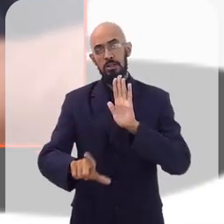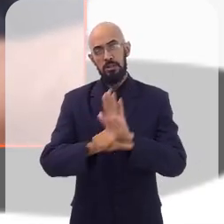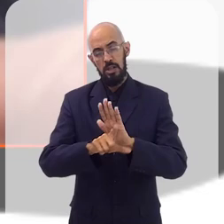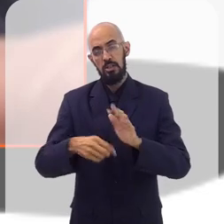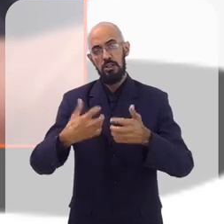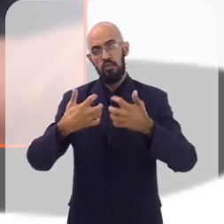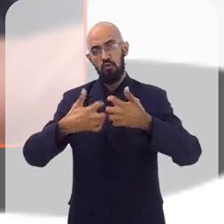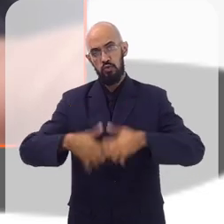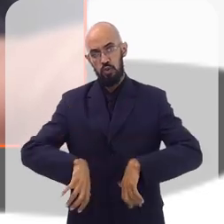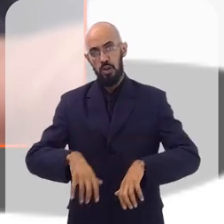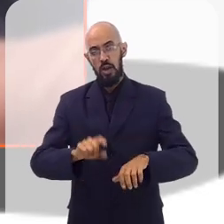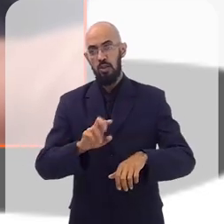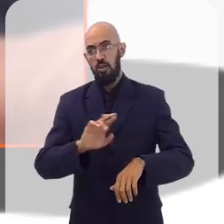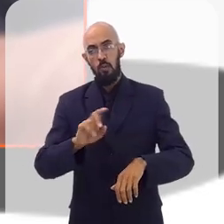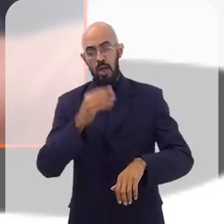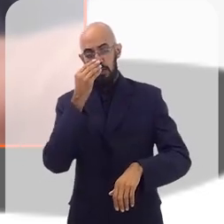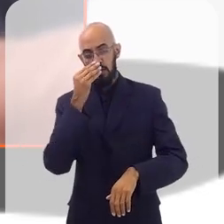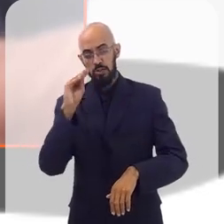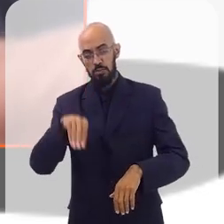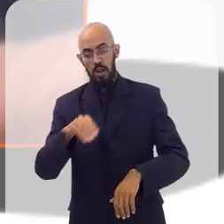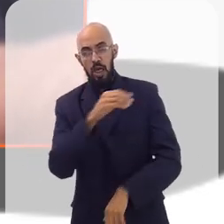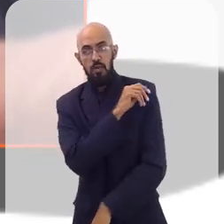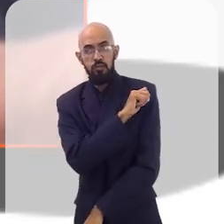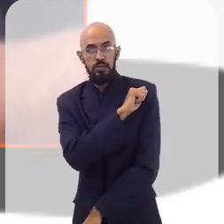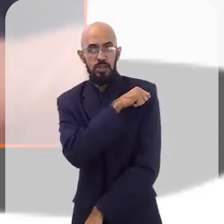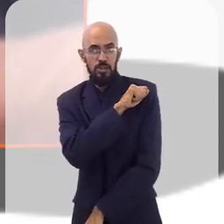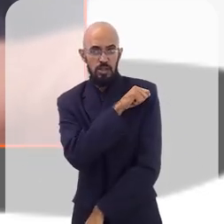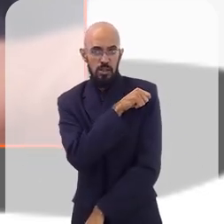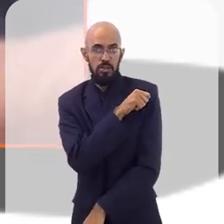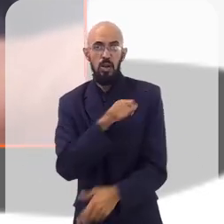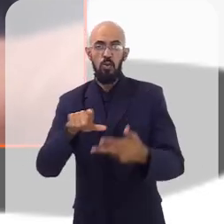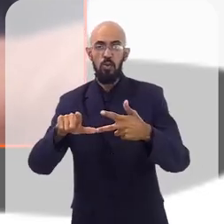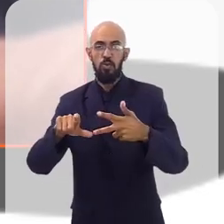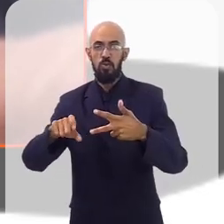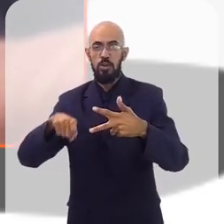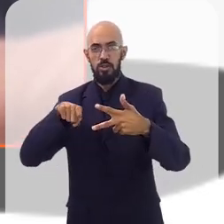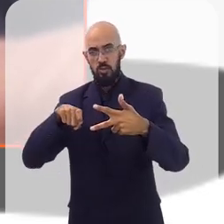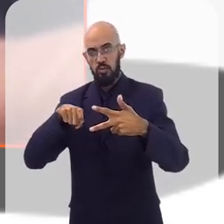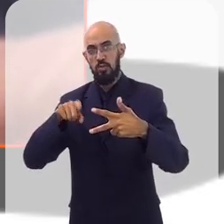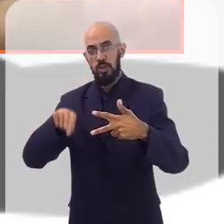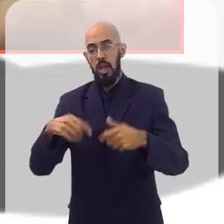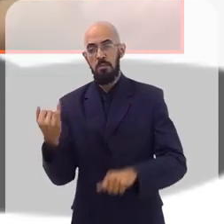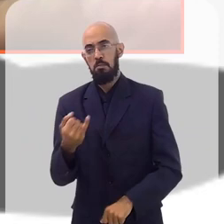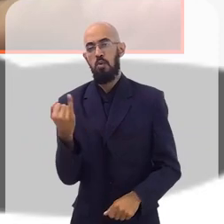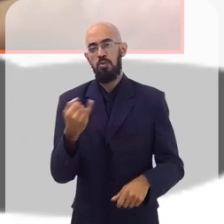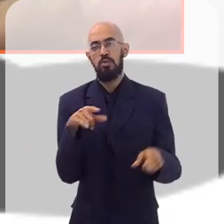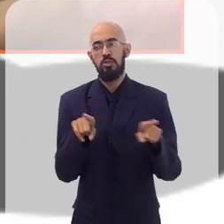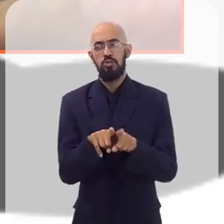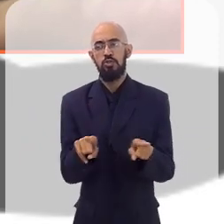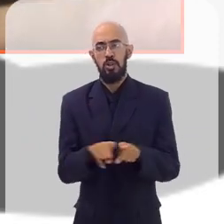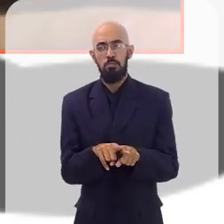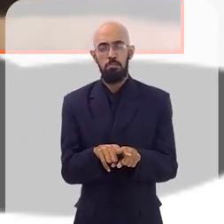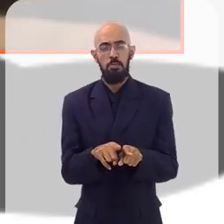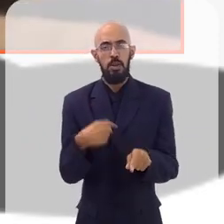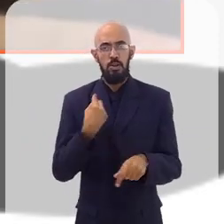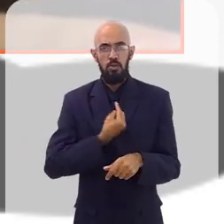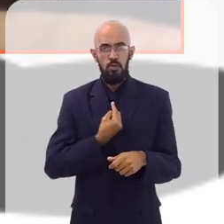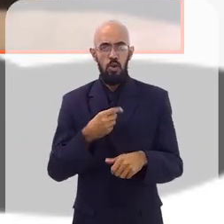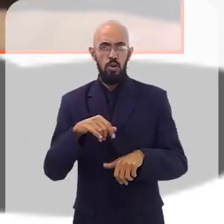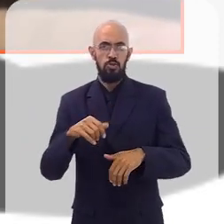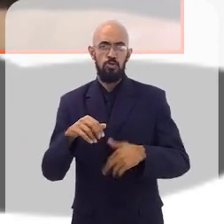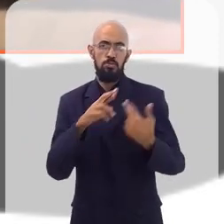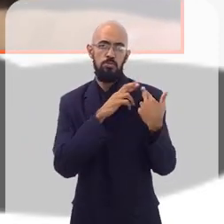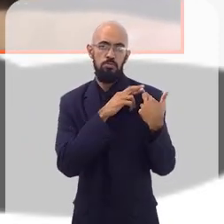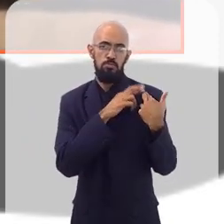brigar para que as leis sejam cumpridos e não deixando de fiscalizar o Executivo né é que é uma parte também